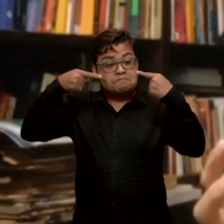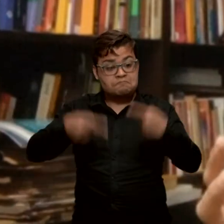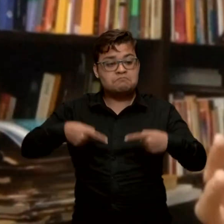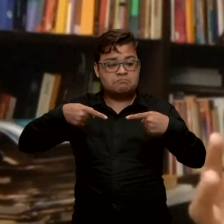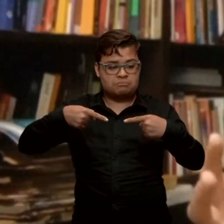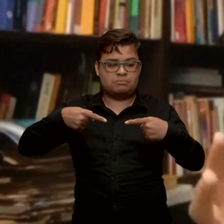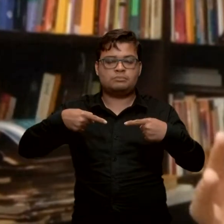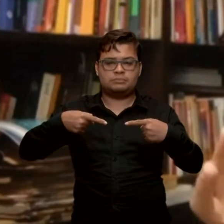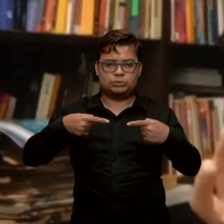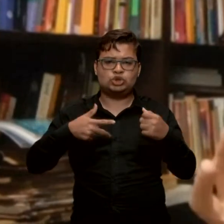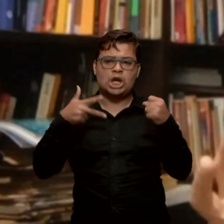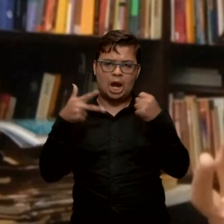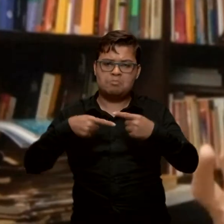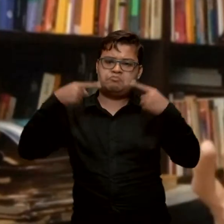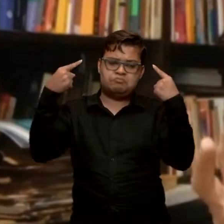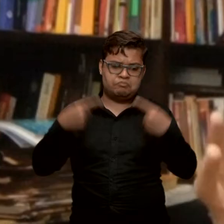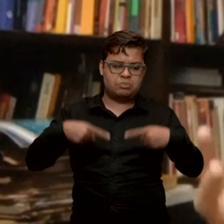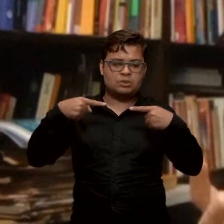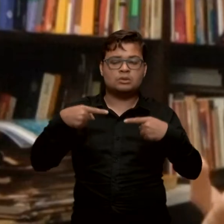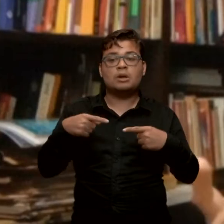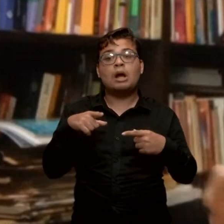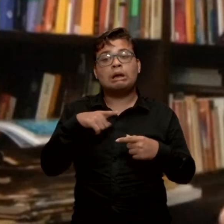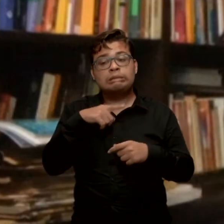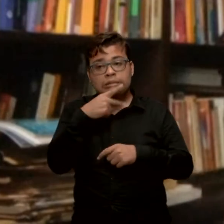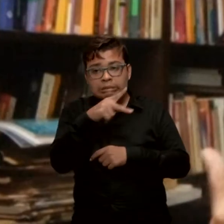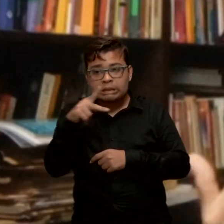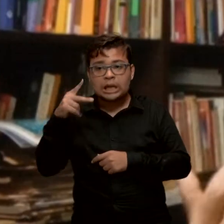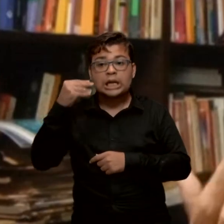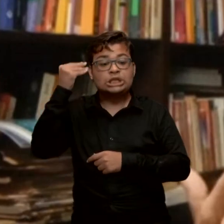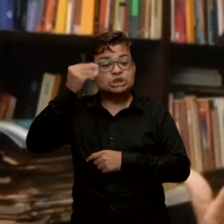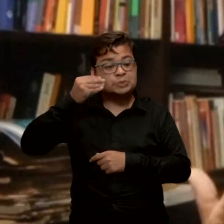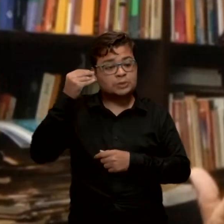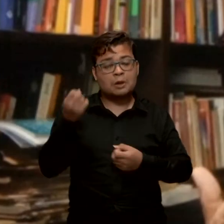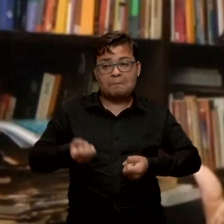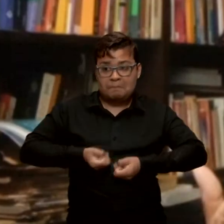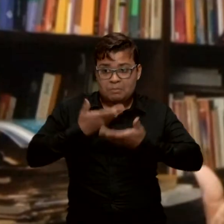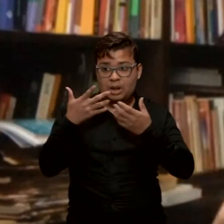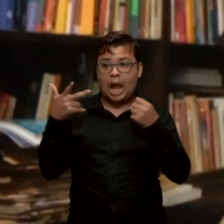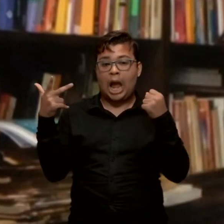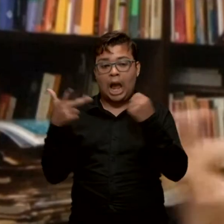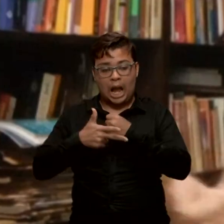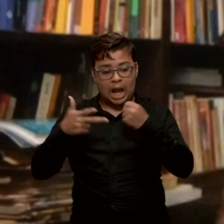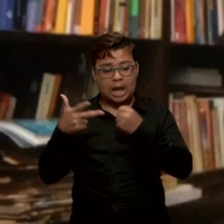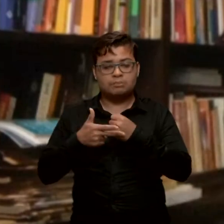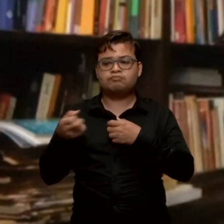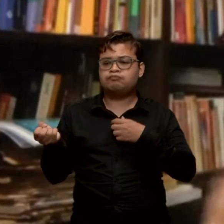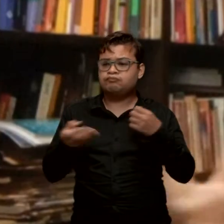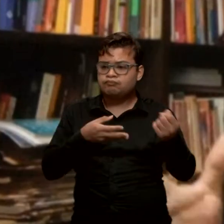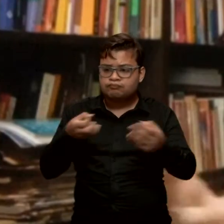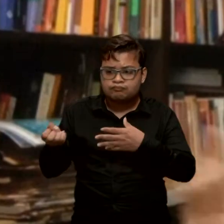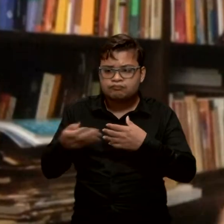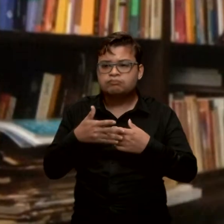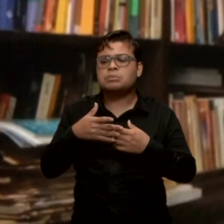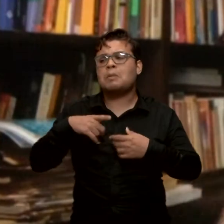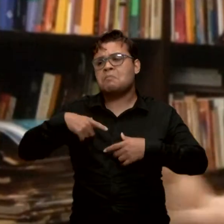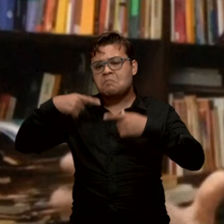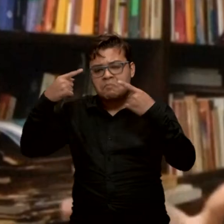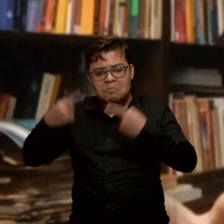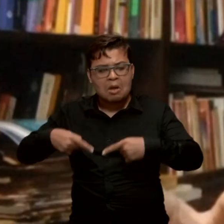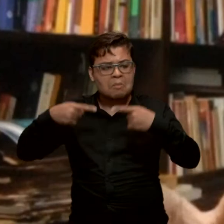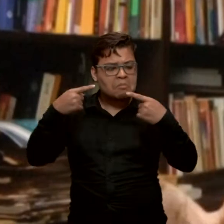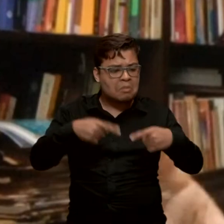a experiência de produção dos novos rappers, assim, né? Essas batalhas acontecem aí